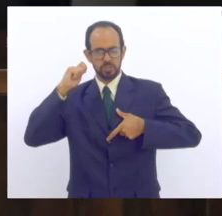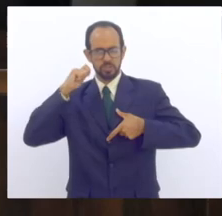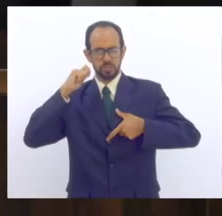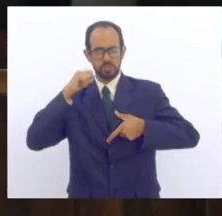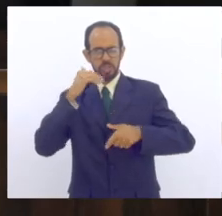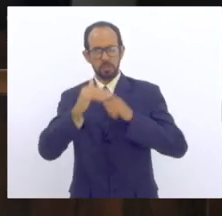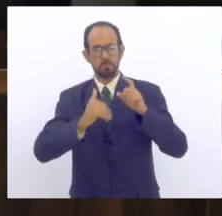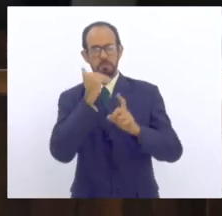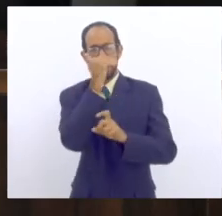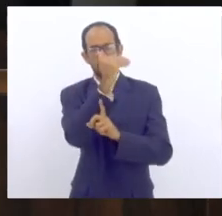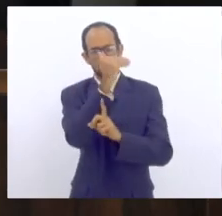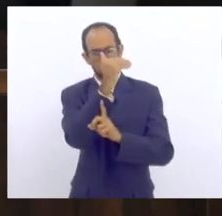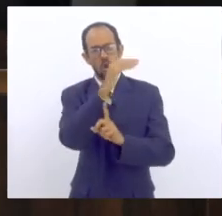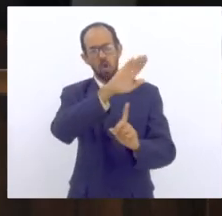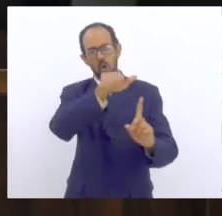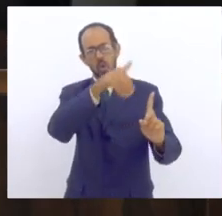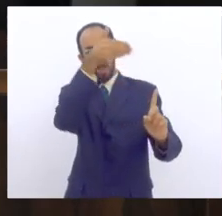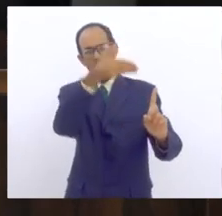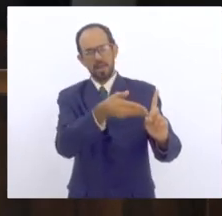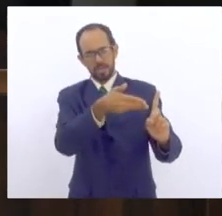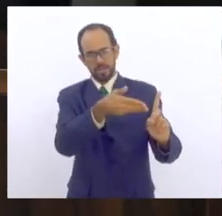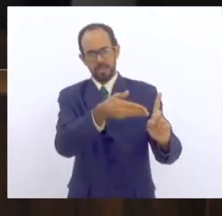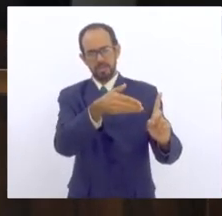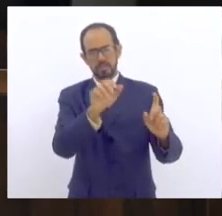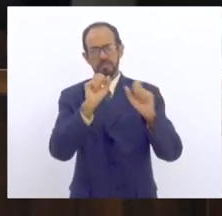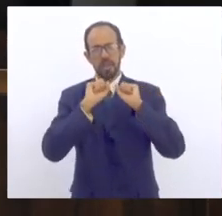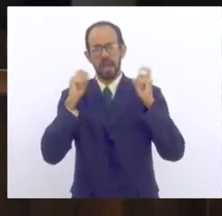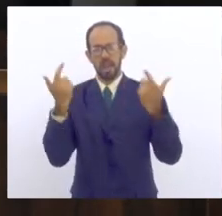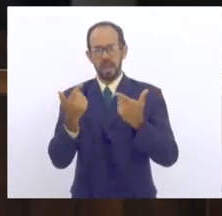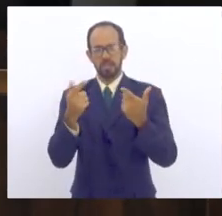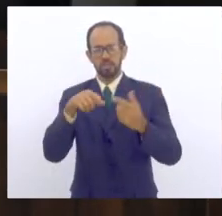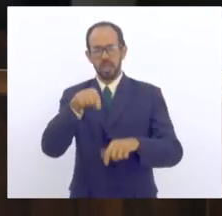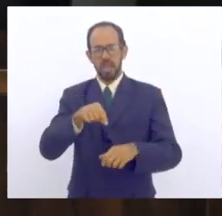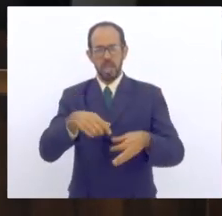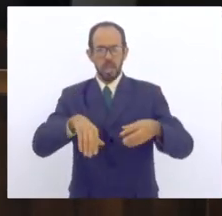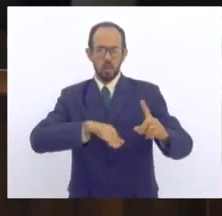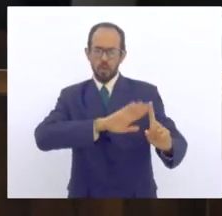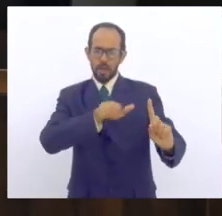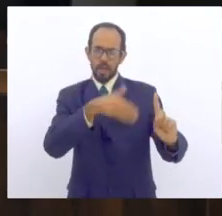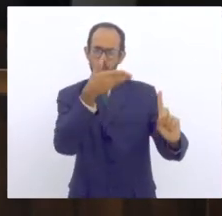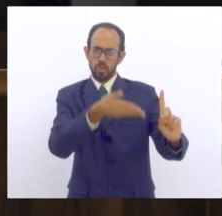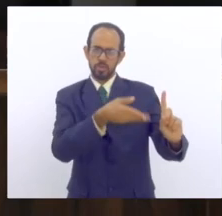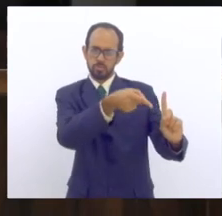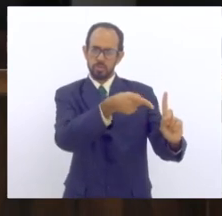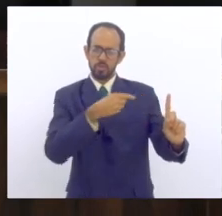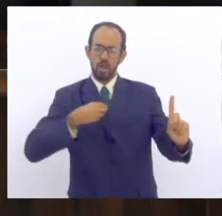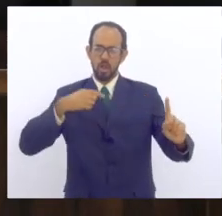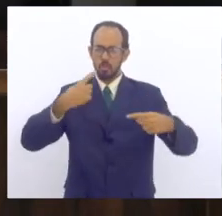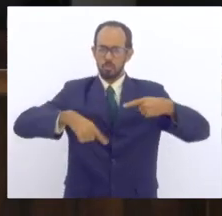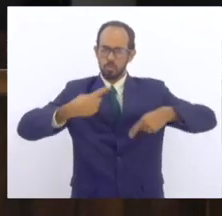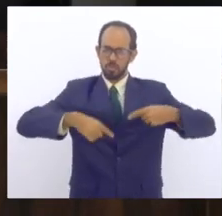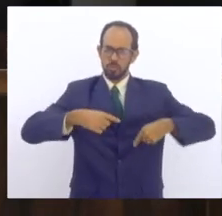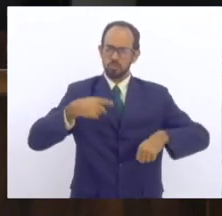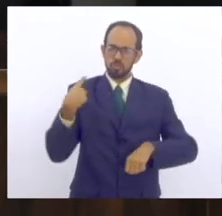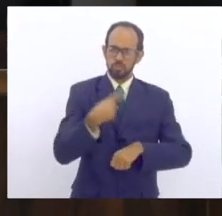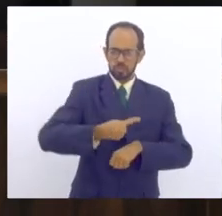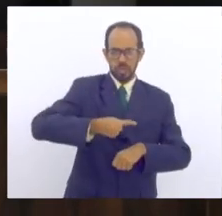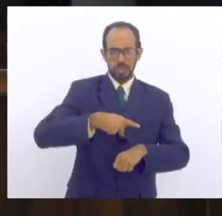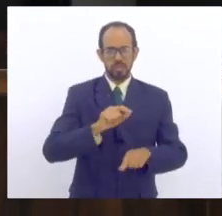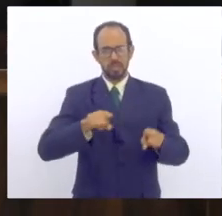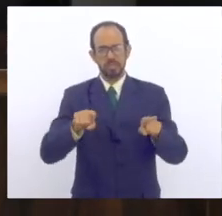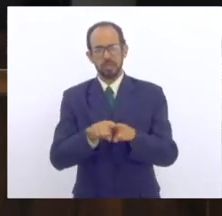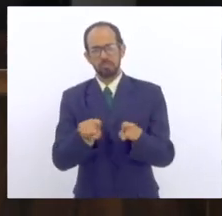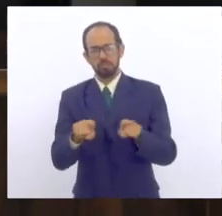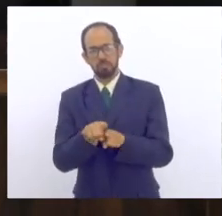pela Assembleia Legislativa do Estado do Rio de Janeiro é um justo reconhecimento a sua trajetória política e como parlamentar